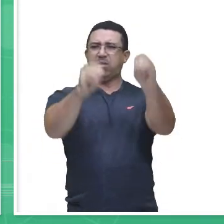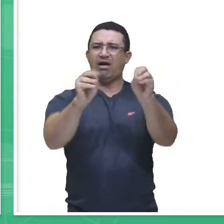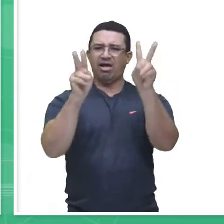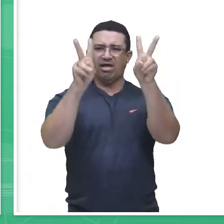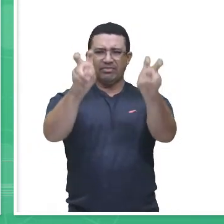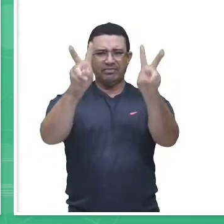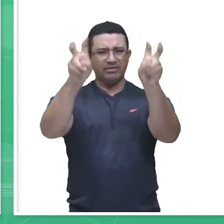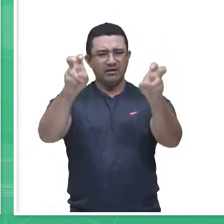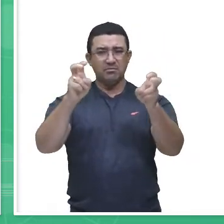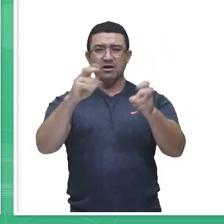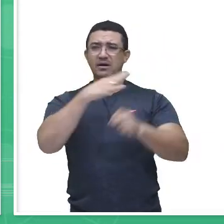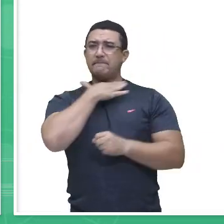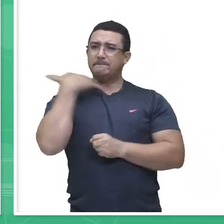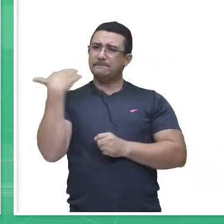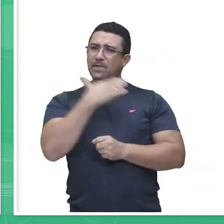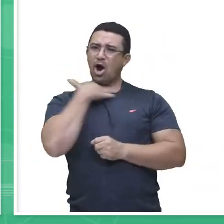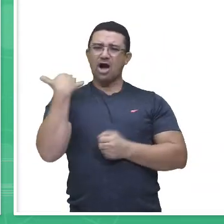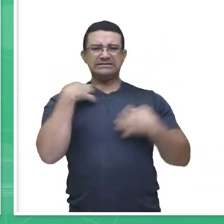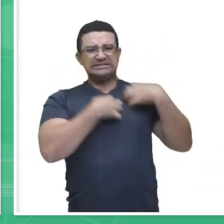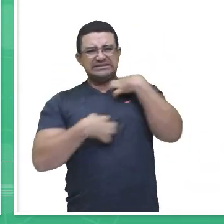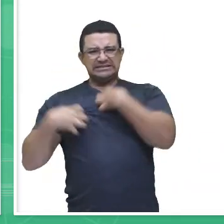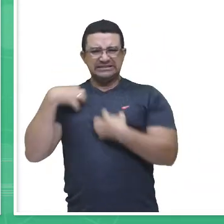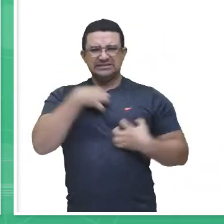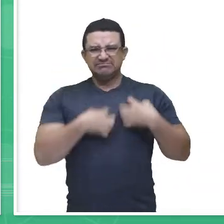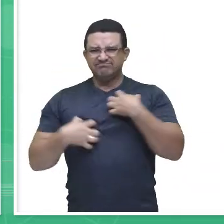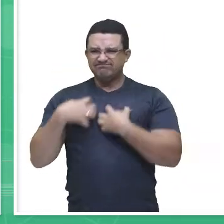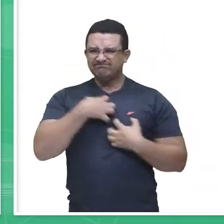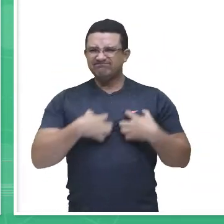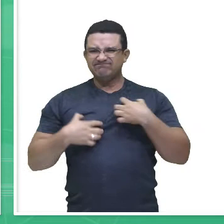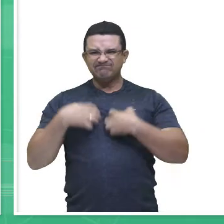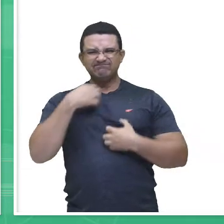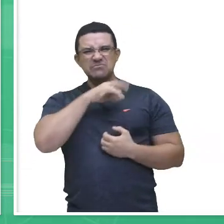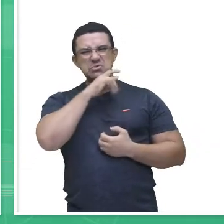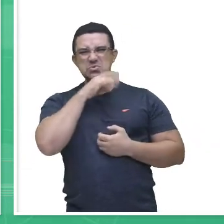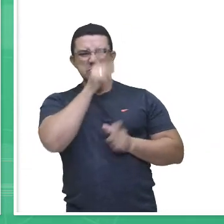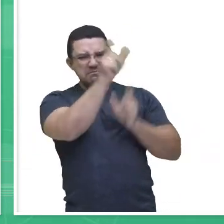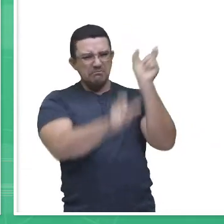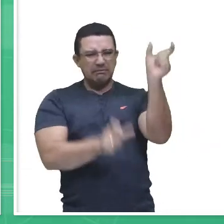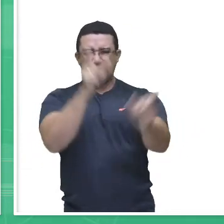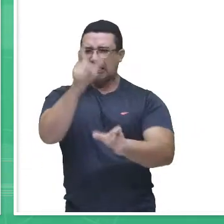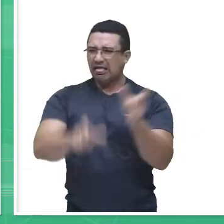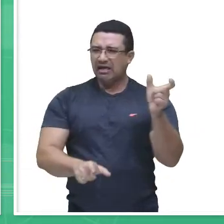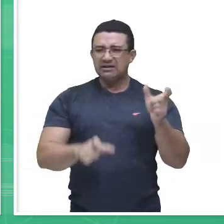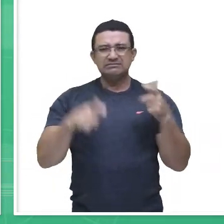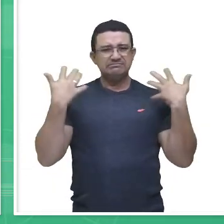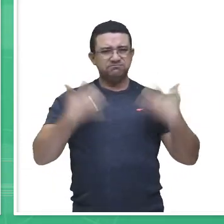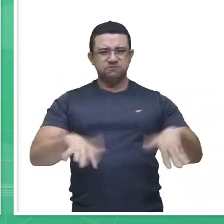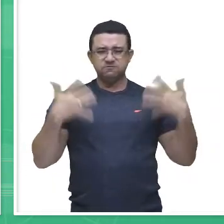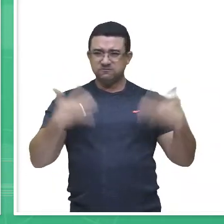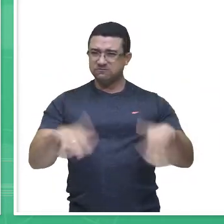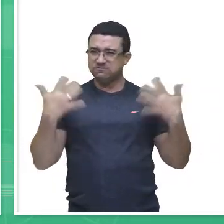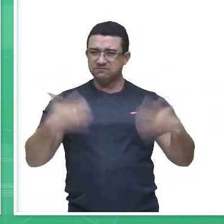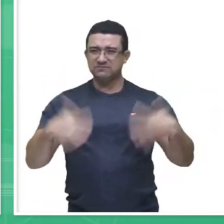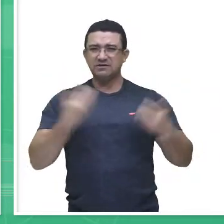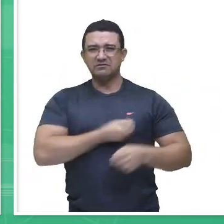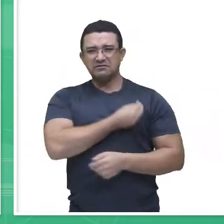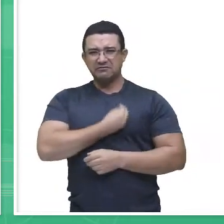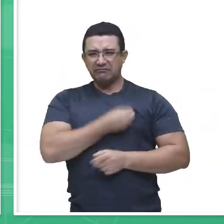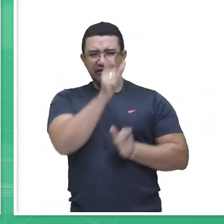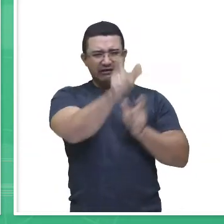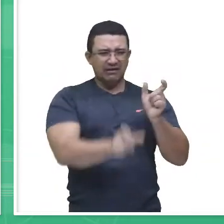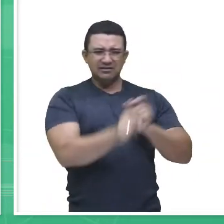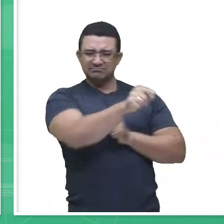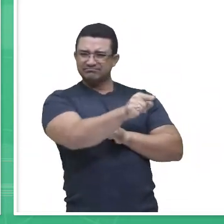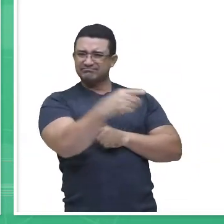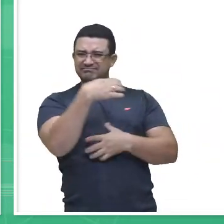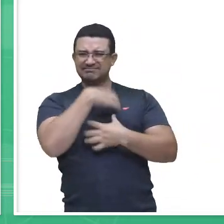mostra nas obras uma angústia daquele ser, dos personagens e de uma realidade em que aquele ser de repente se